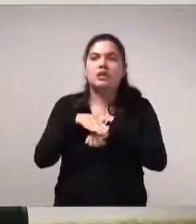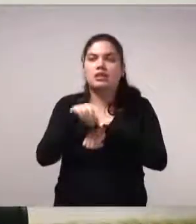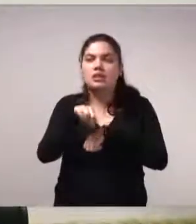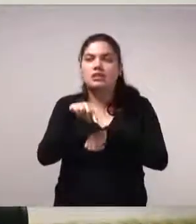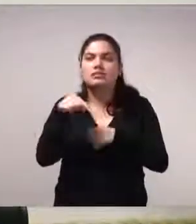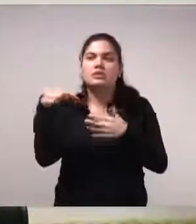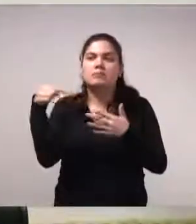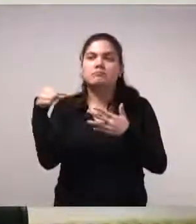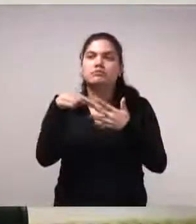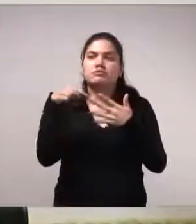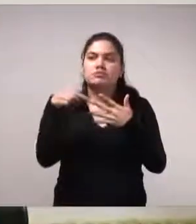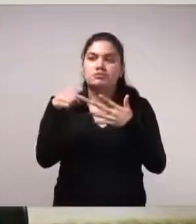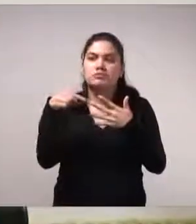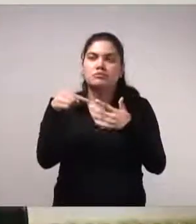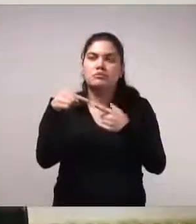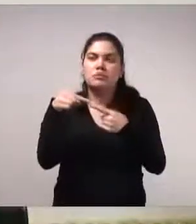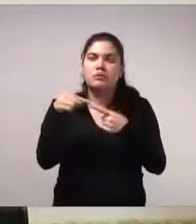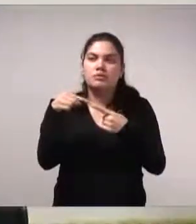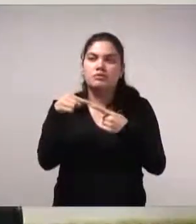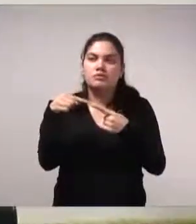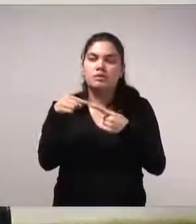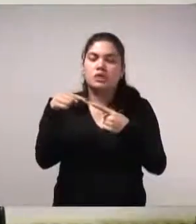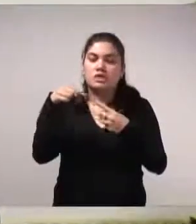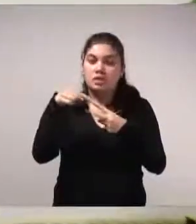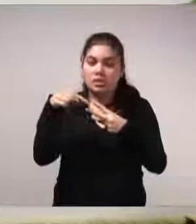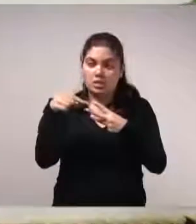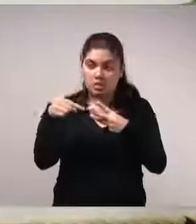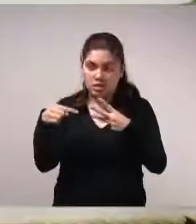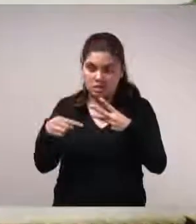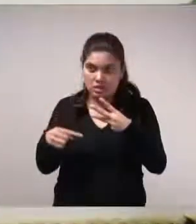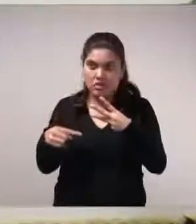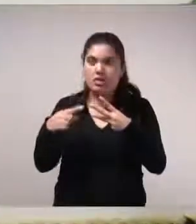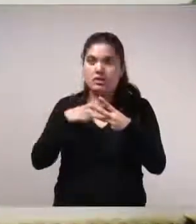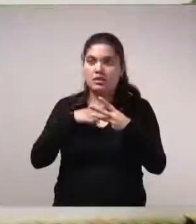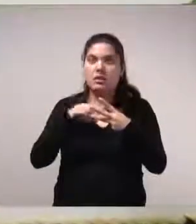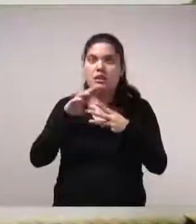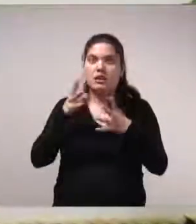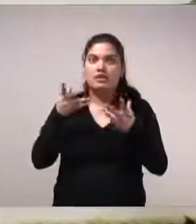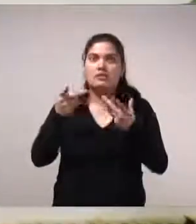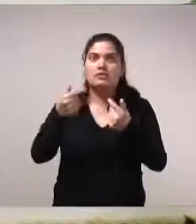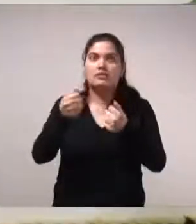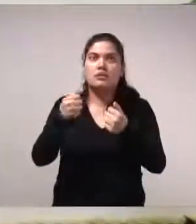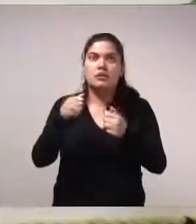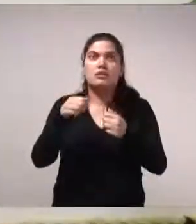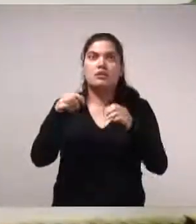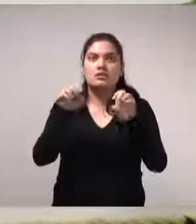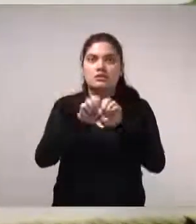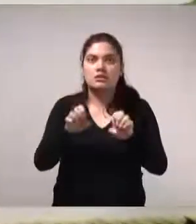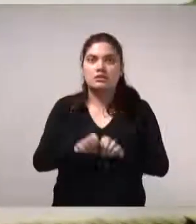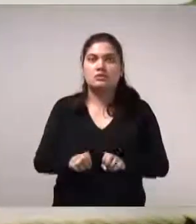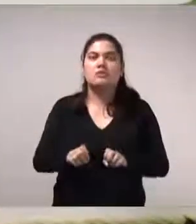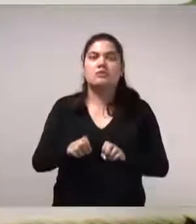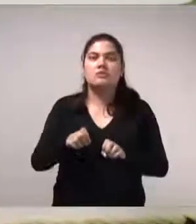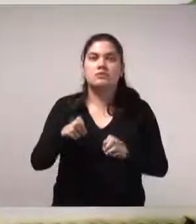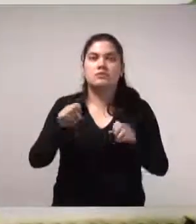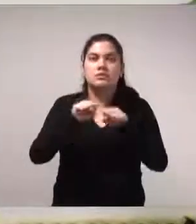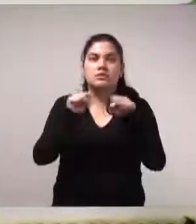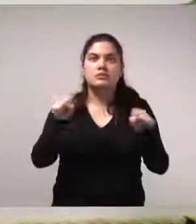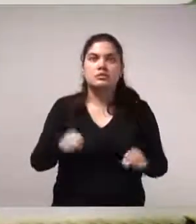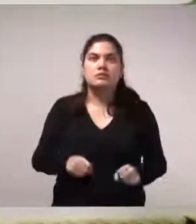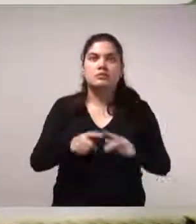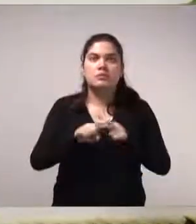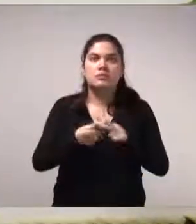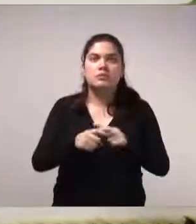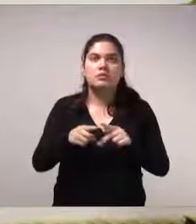ponto, sob 3 perspectivas, que é a eficiência em edificações, os sistemas mecânicos e os